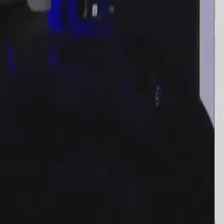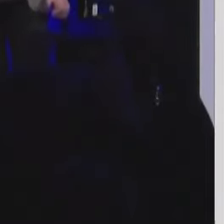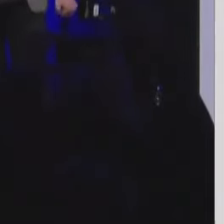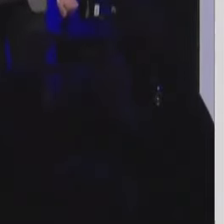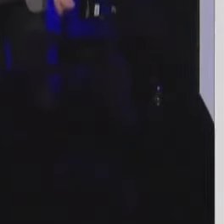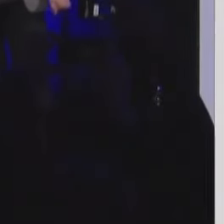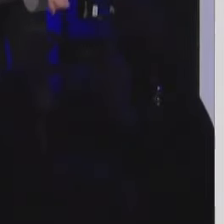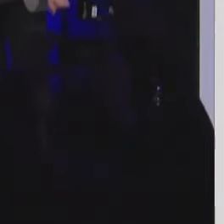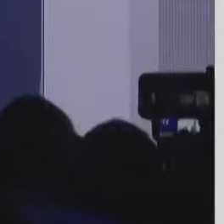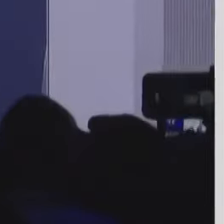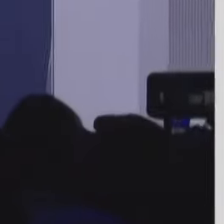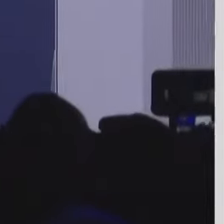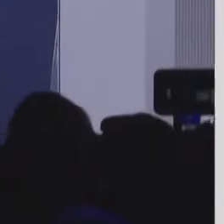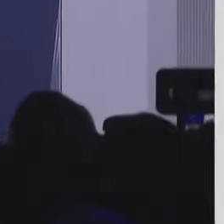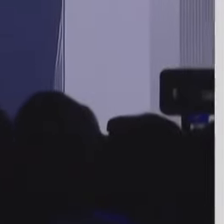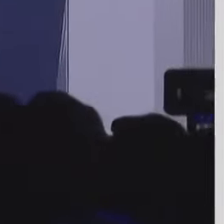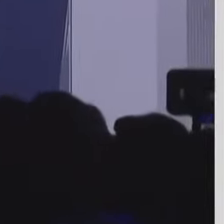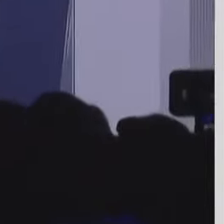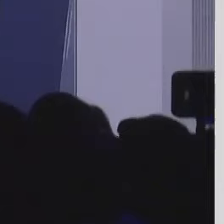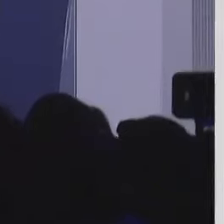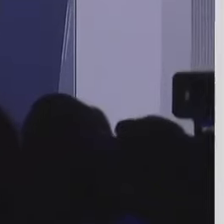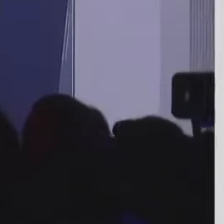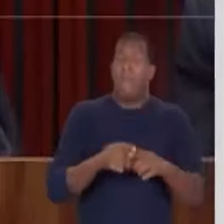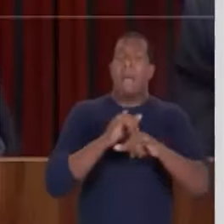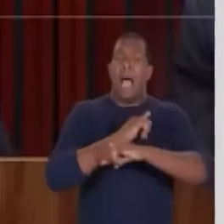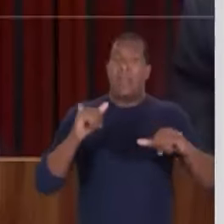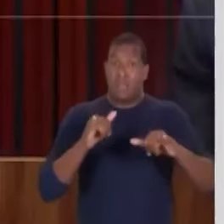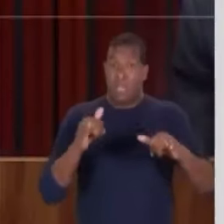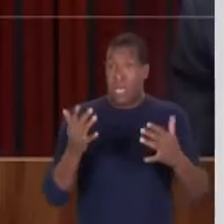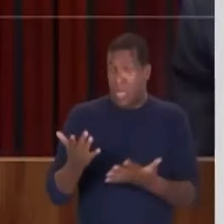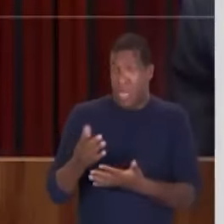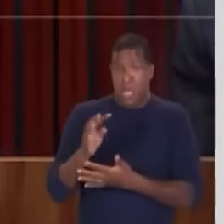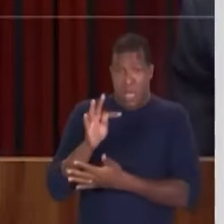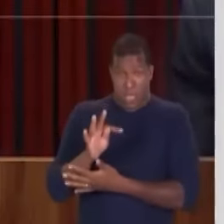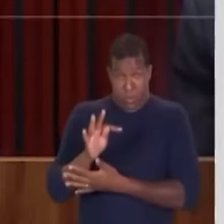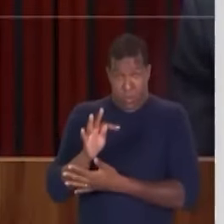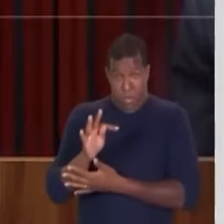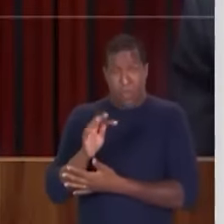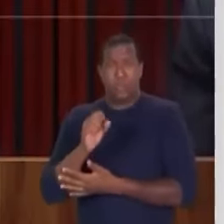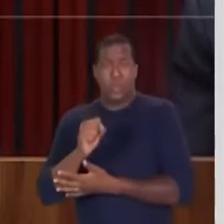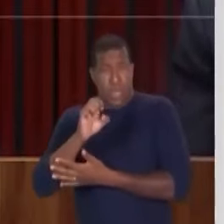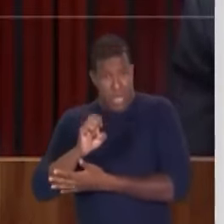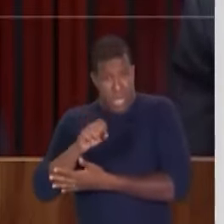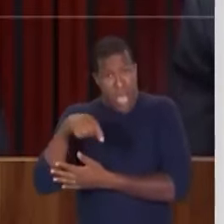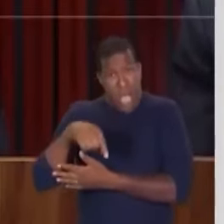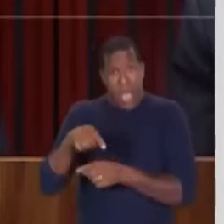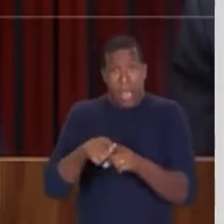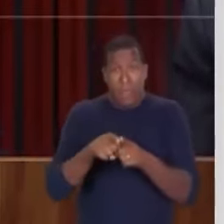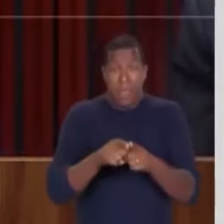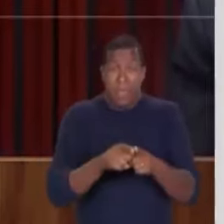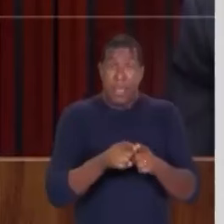explicar. Agora, não gostou da decisão judicial? Recorra. Mas não venha querer, a seu bel